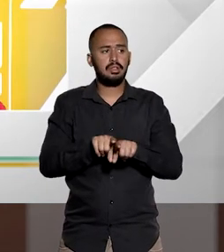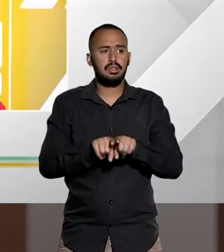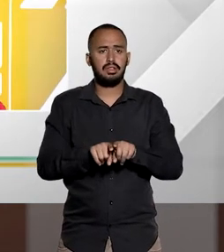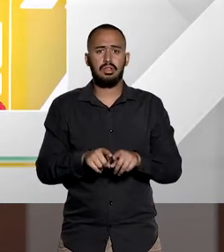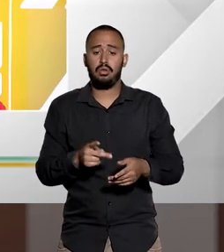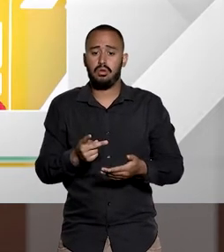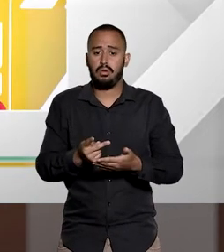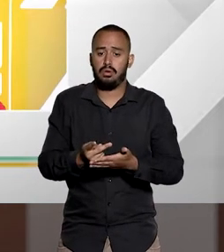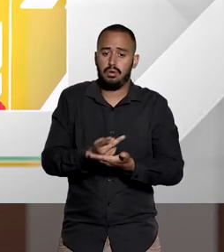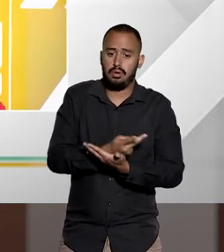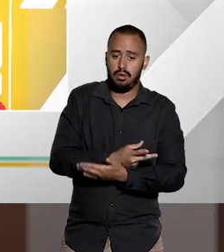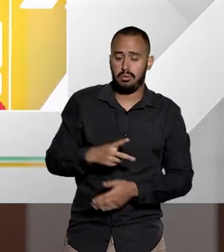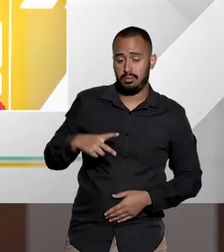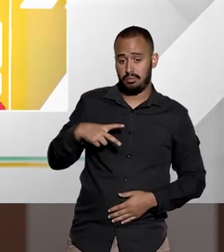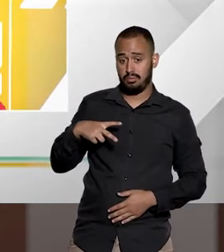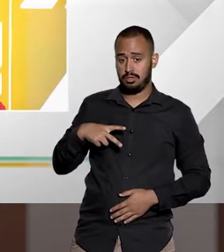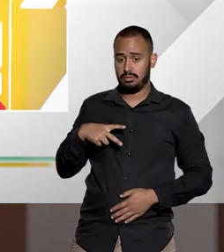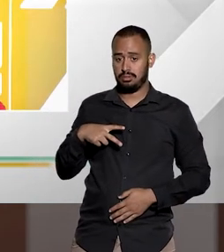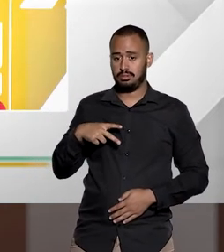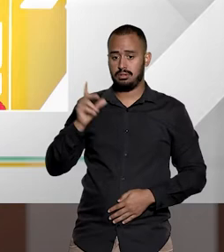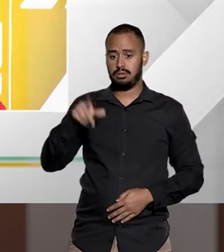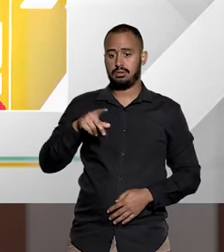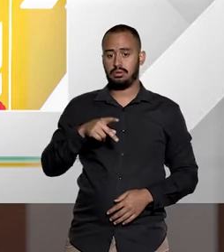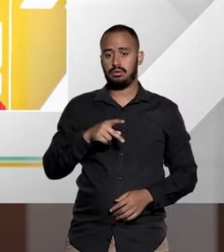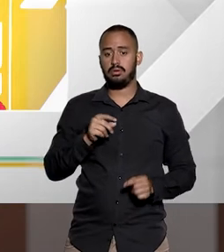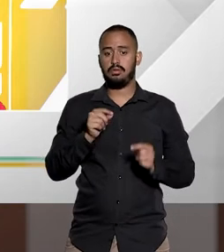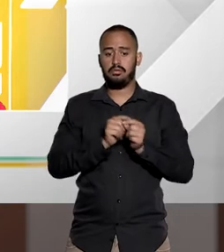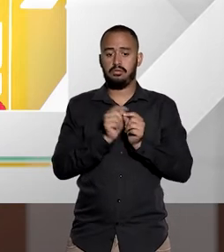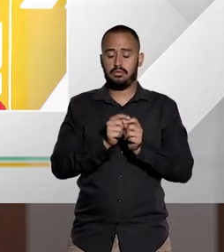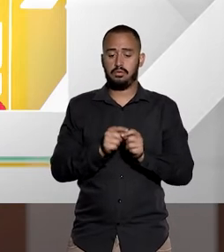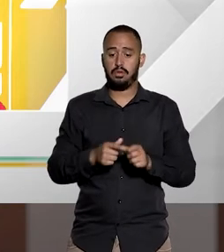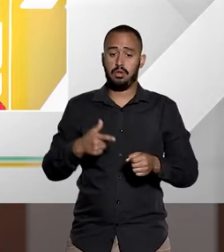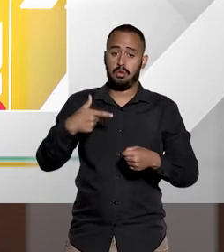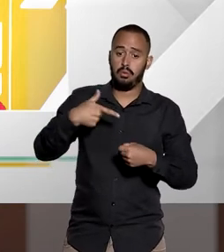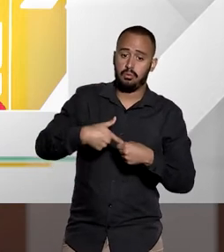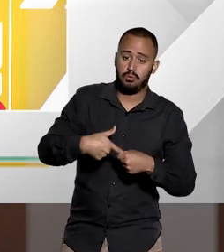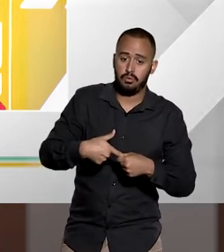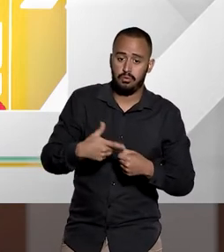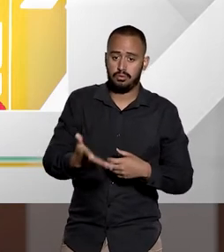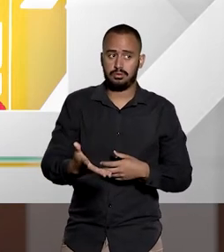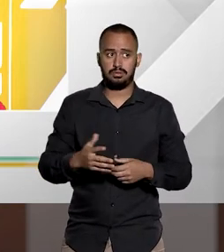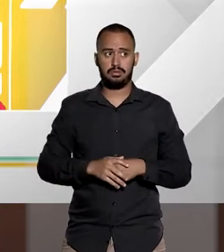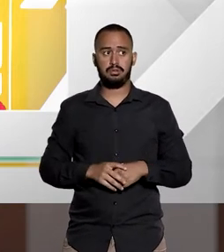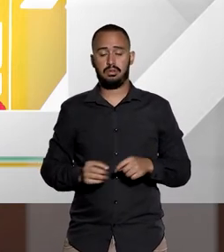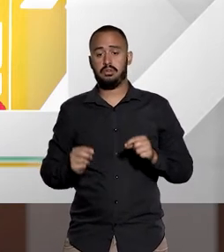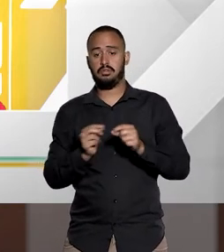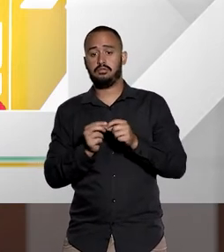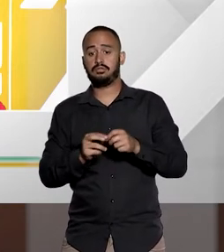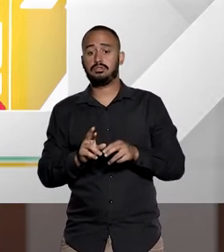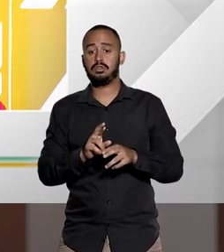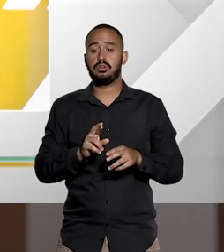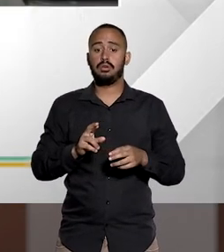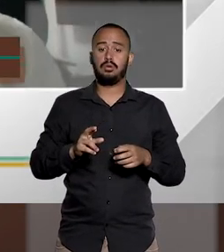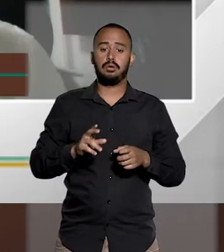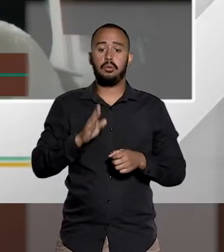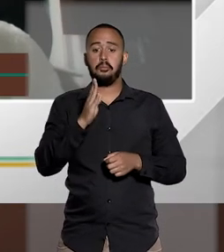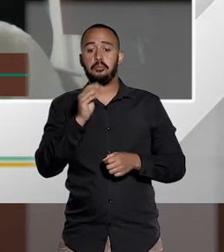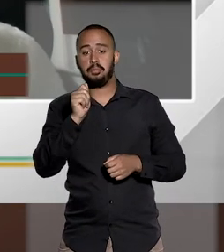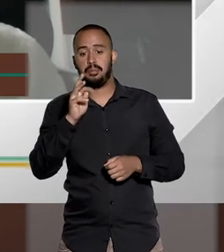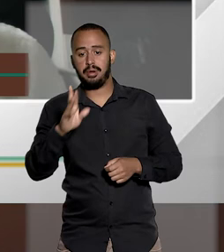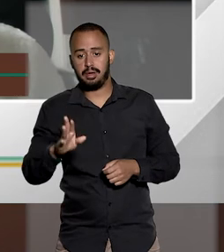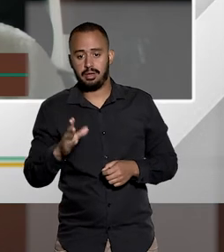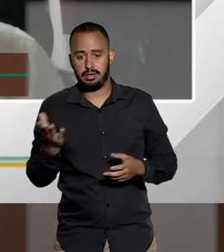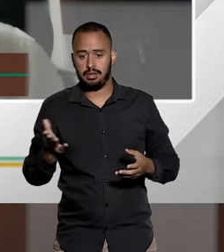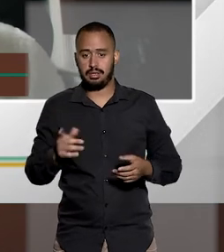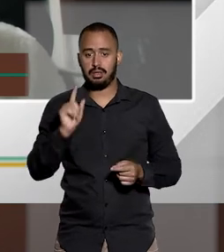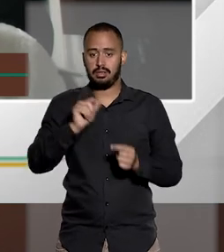um particular que usa faixa de domínio, por exemplo, para instalar um posto de gasolina, para instalar um restaurante, um bar, porque daí é